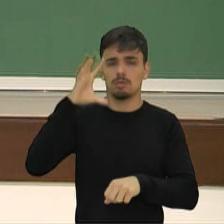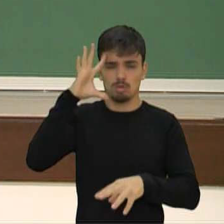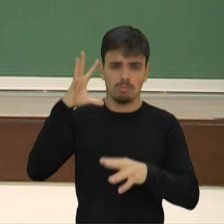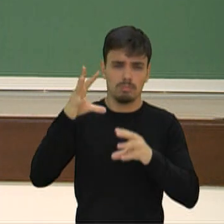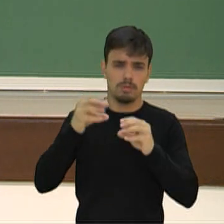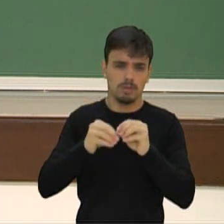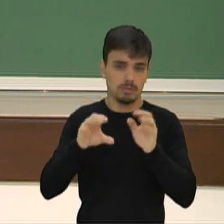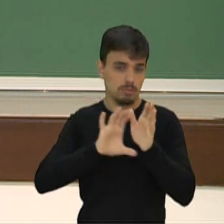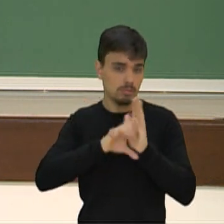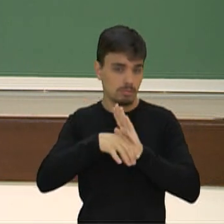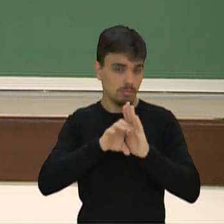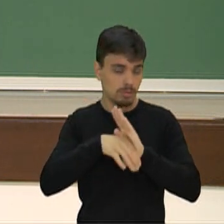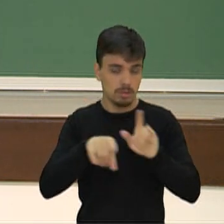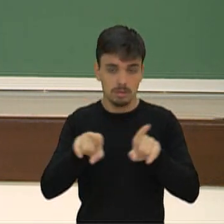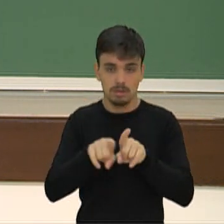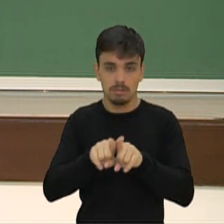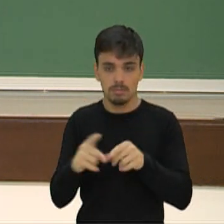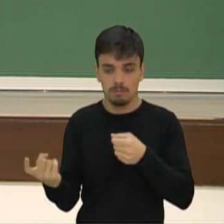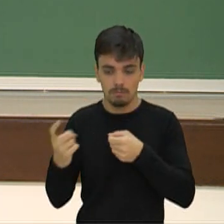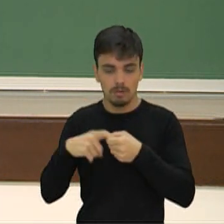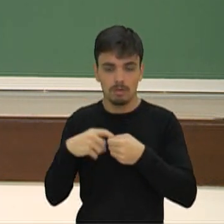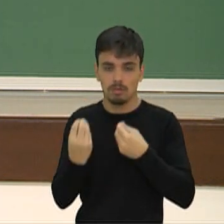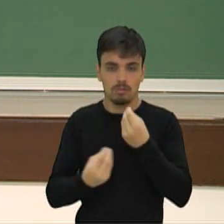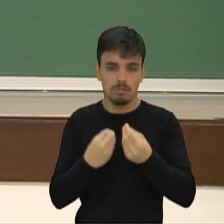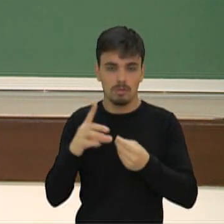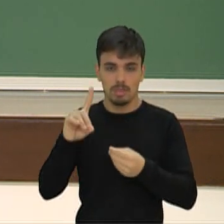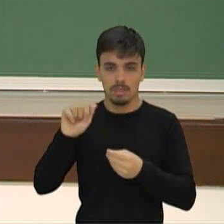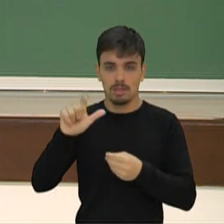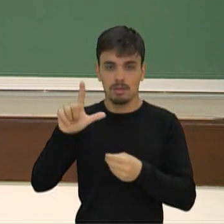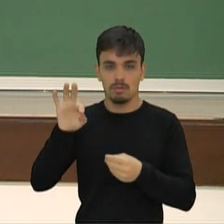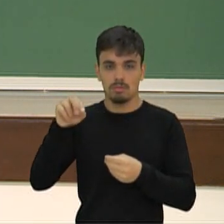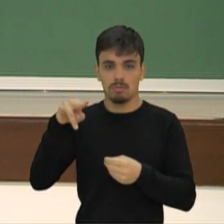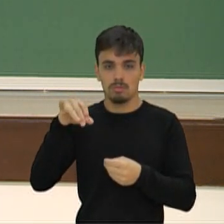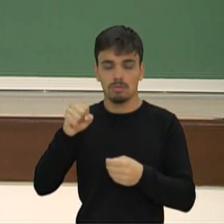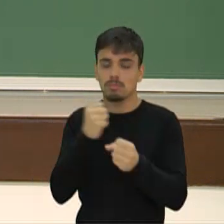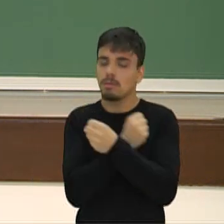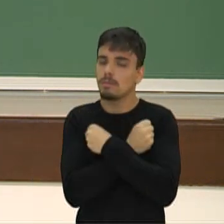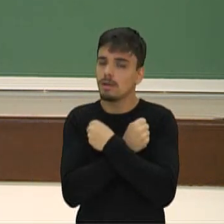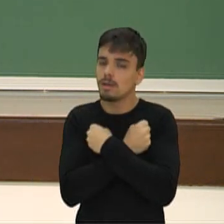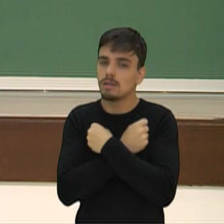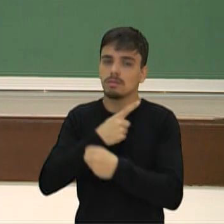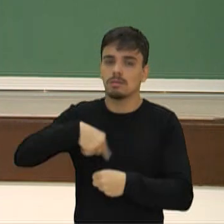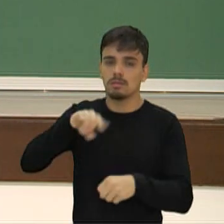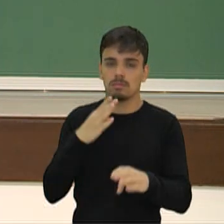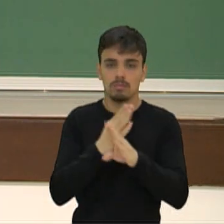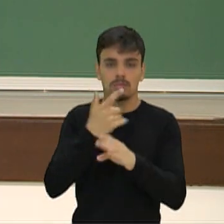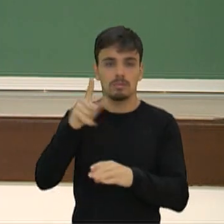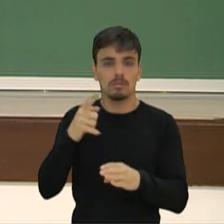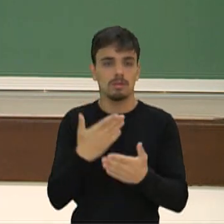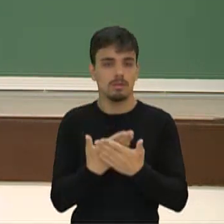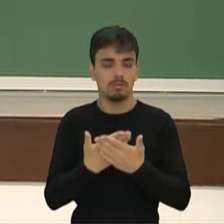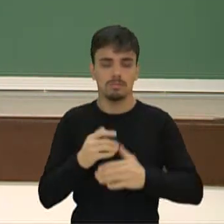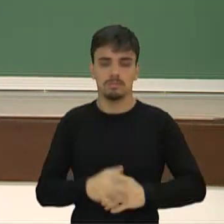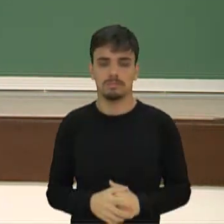esse conceito e me deem um retorno da parte do daltonismo, ok? Grande abraço a todos e nos vemos na próxima aula.